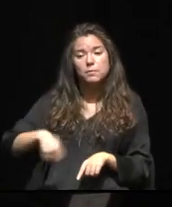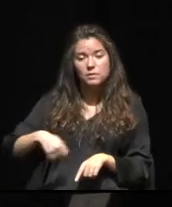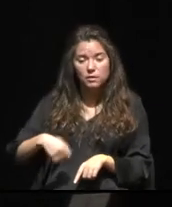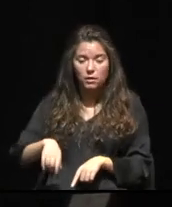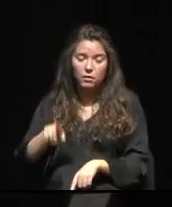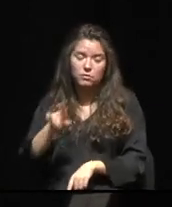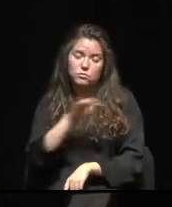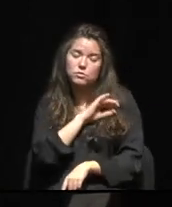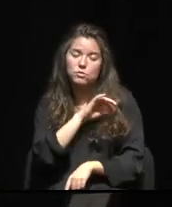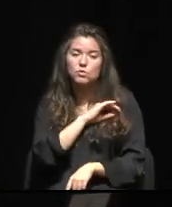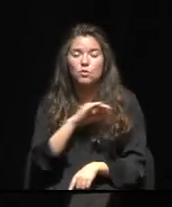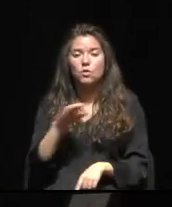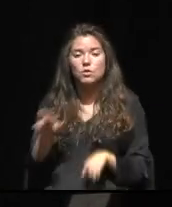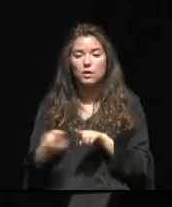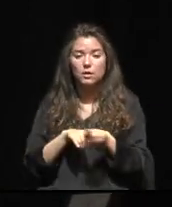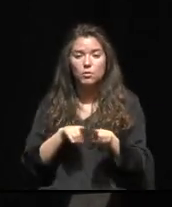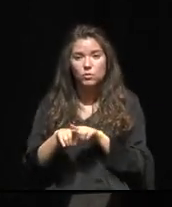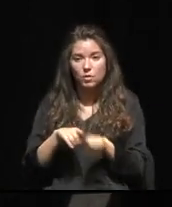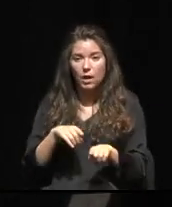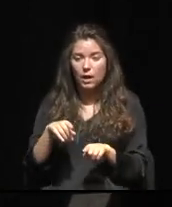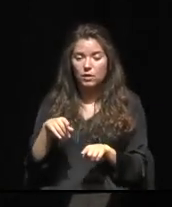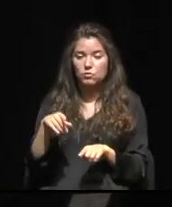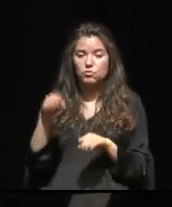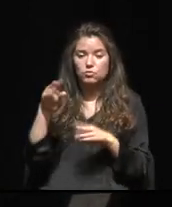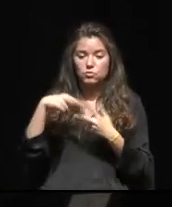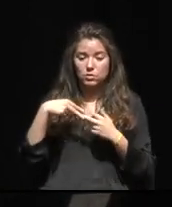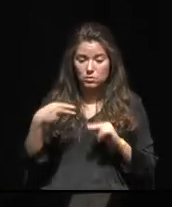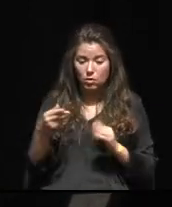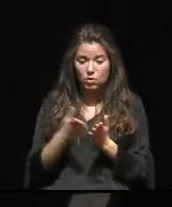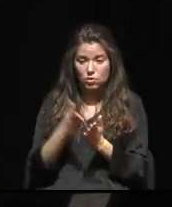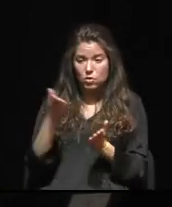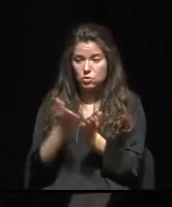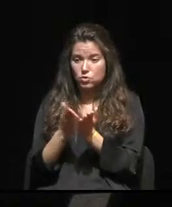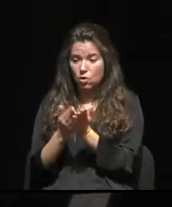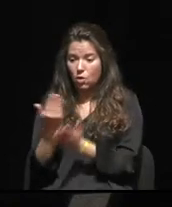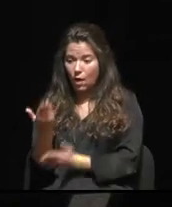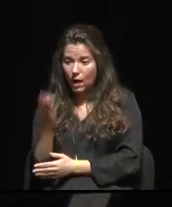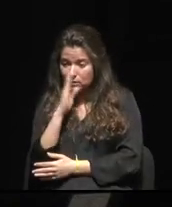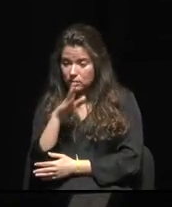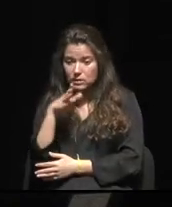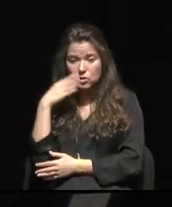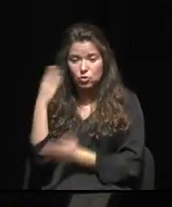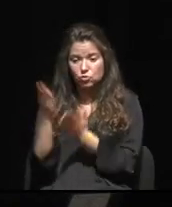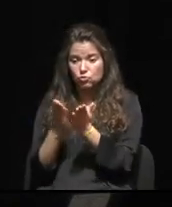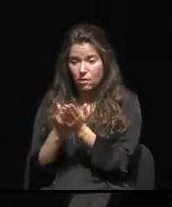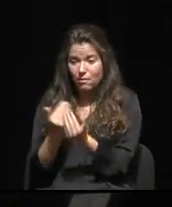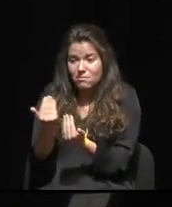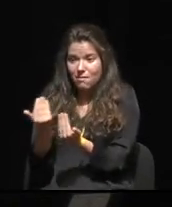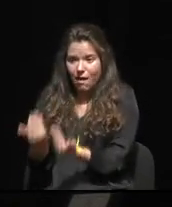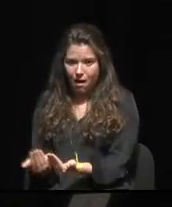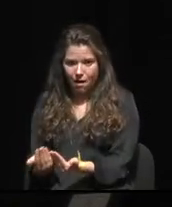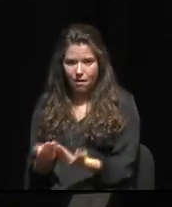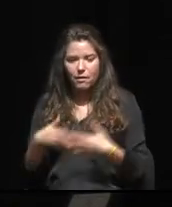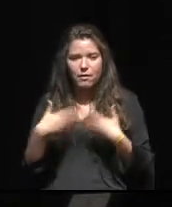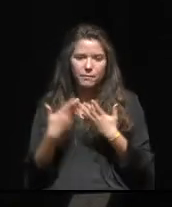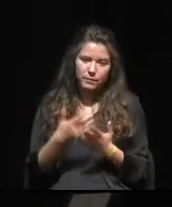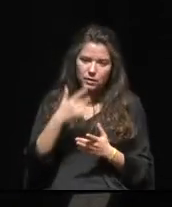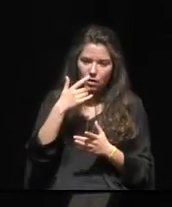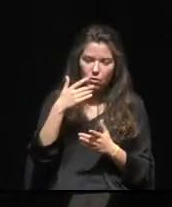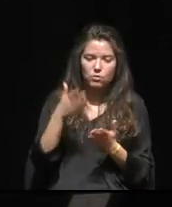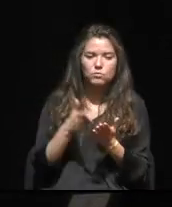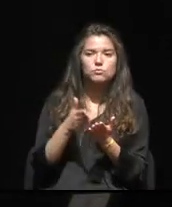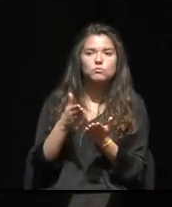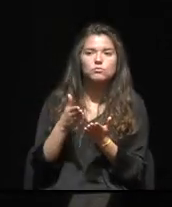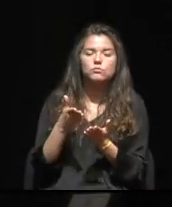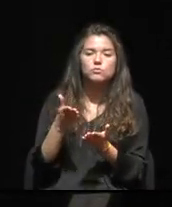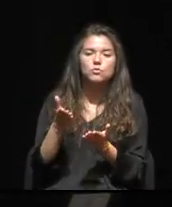só há escolas porque há estudantes os estudantes não servem para justificar a existência de escolas os estudantes não